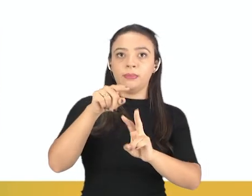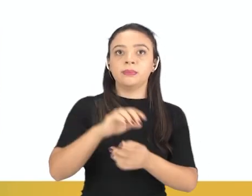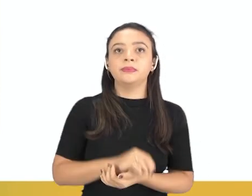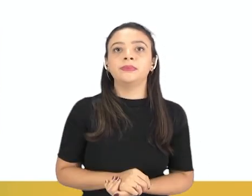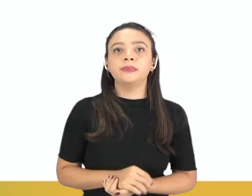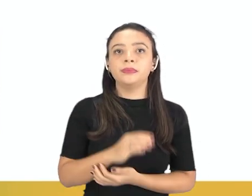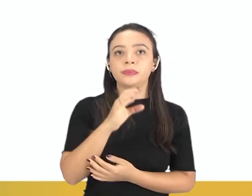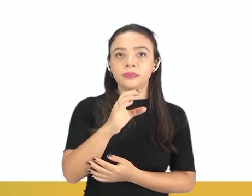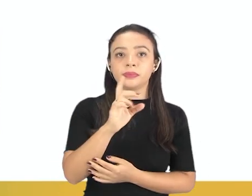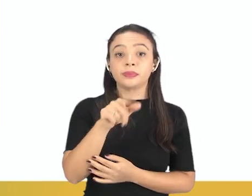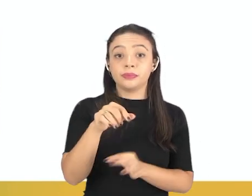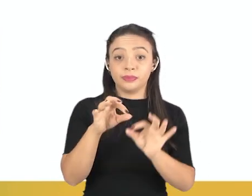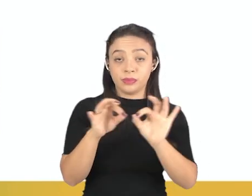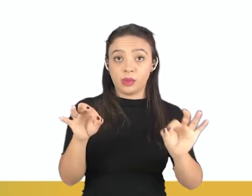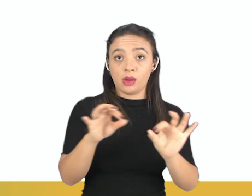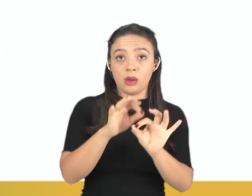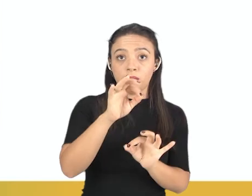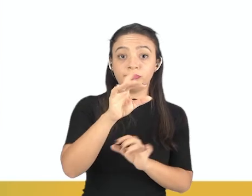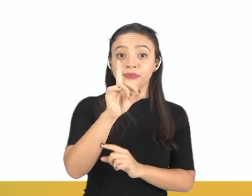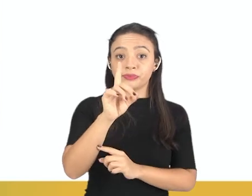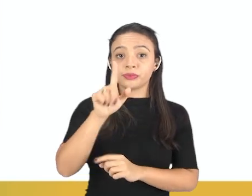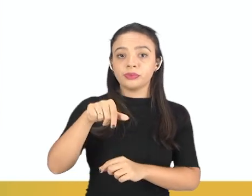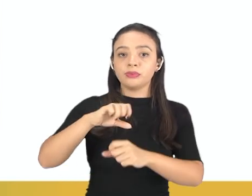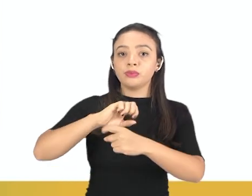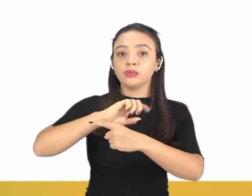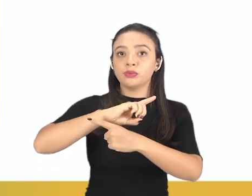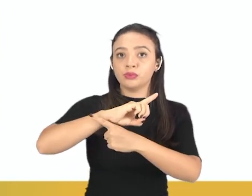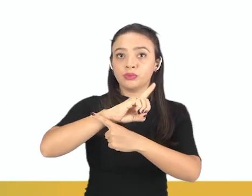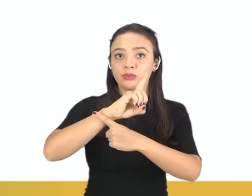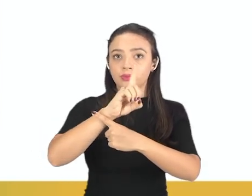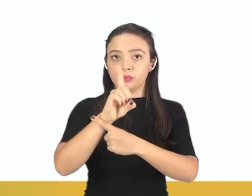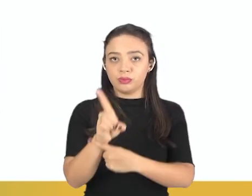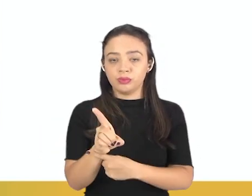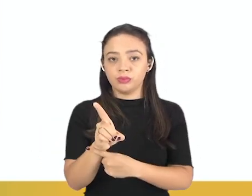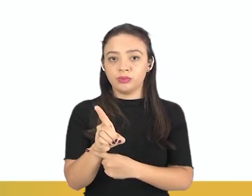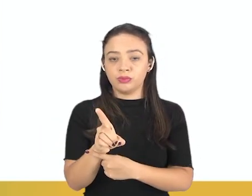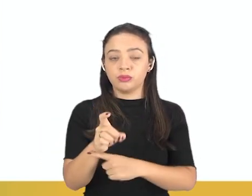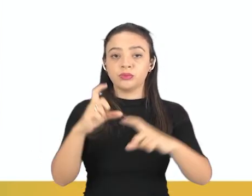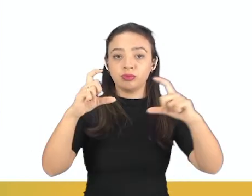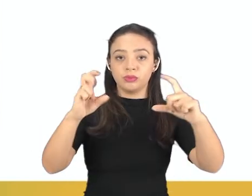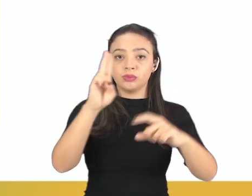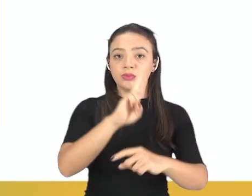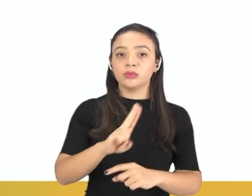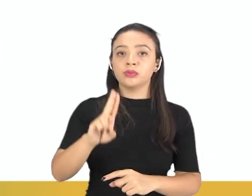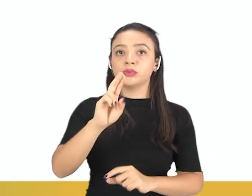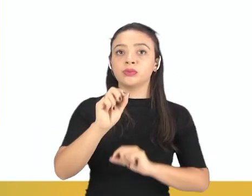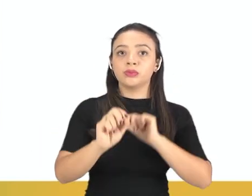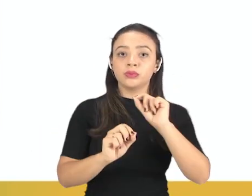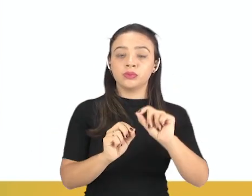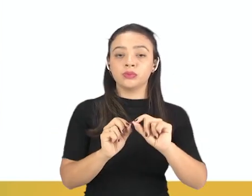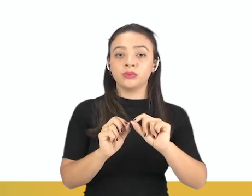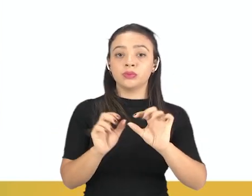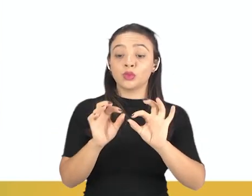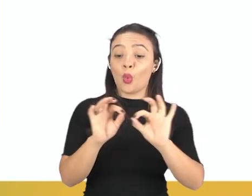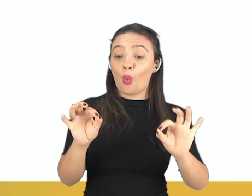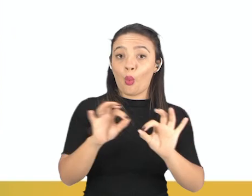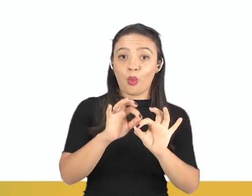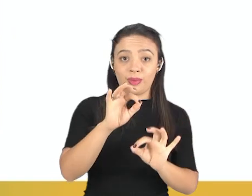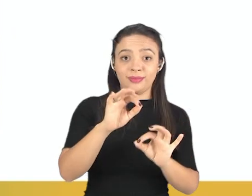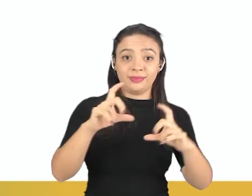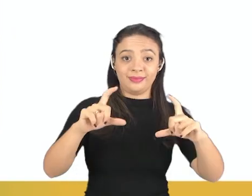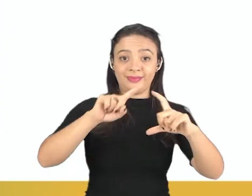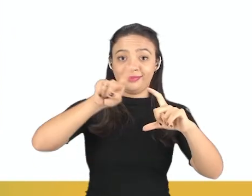a medida do diâmetro a fórmula que a gente vai usar para calcular o perímetro o comprimento de um círculo é